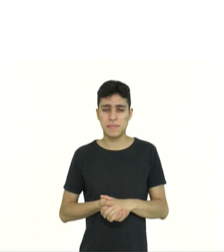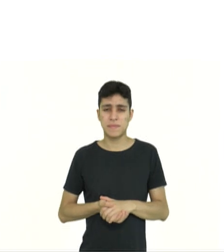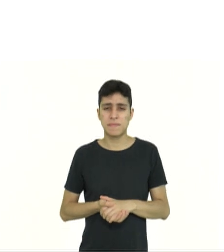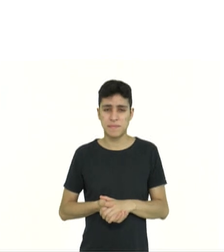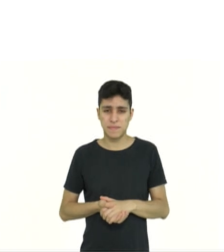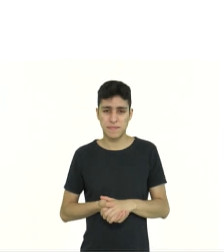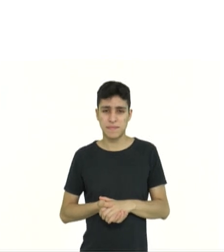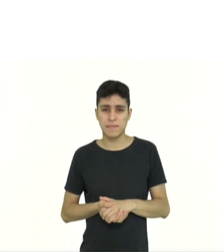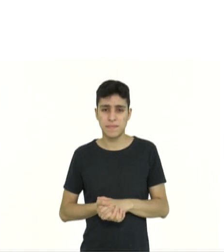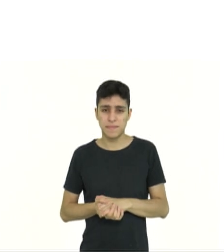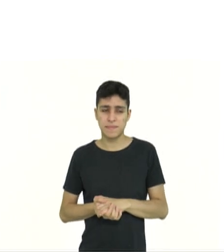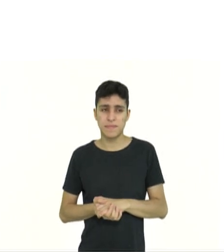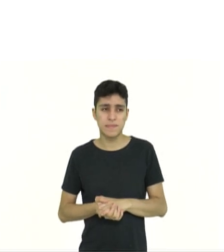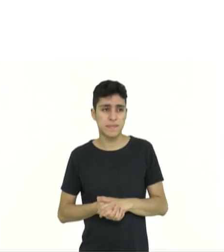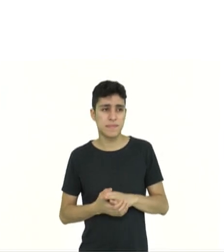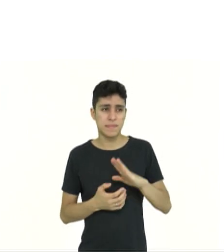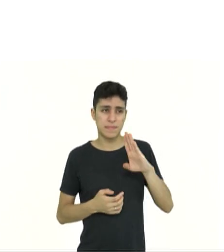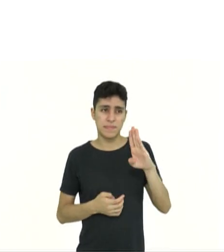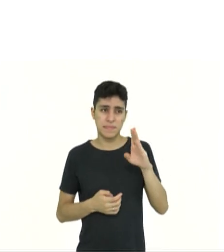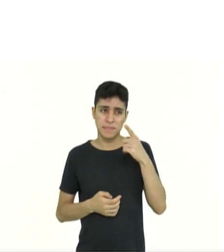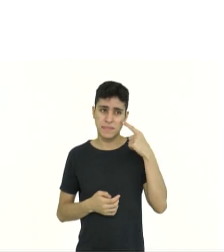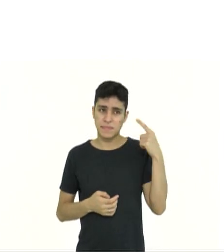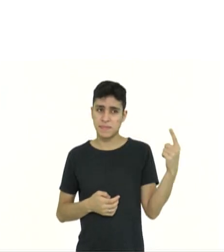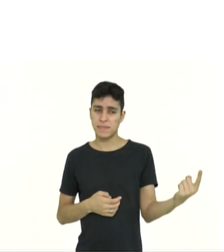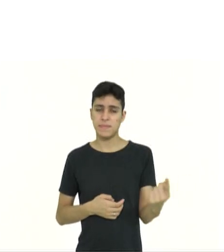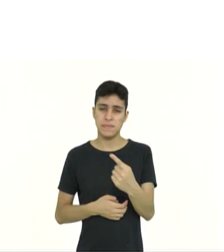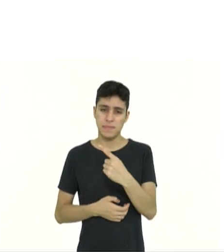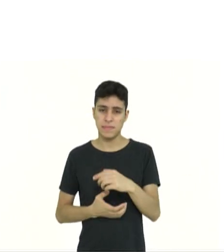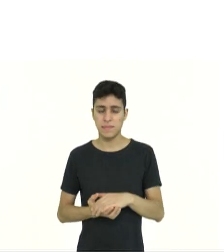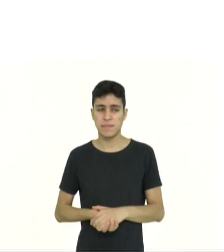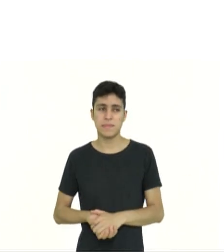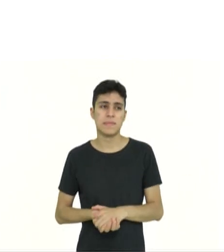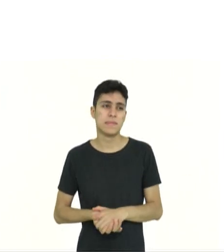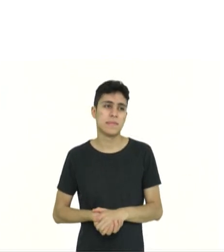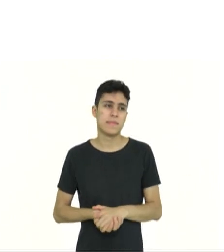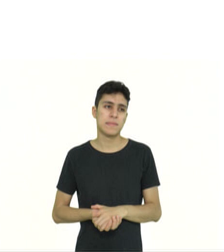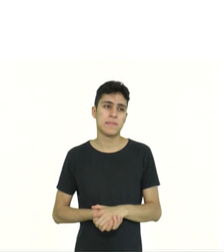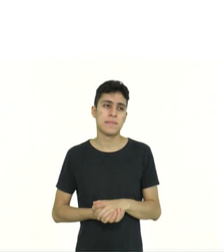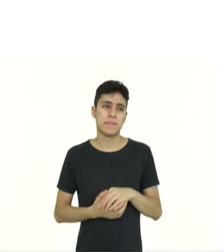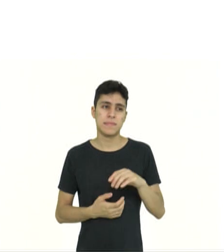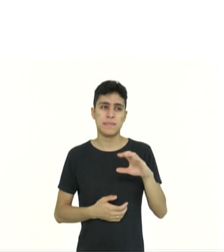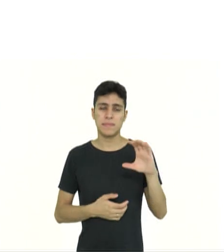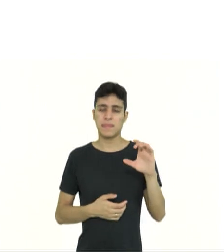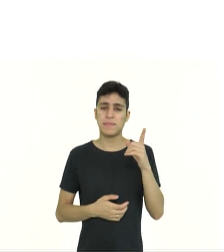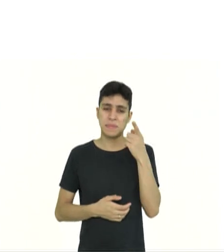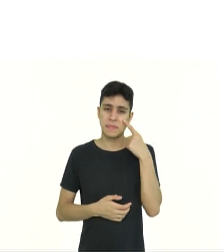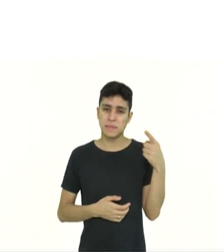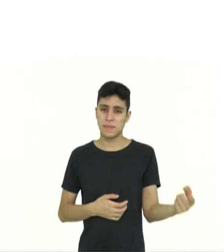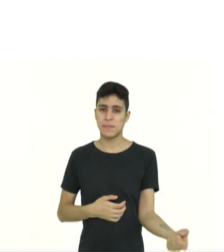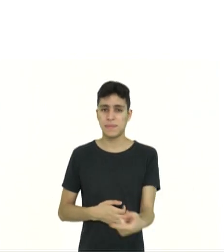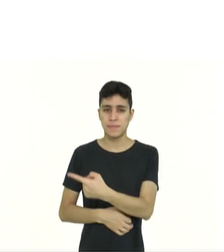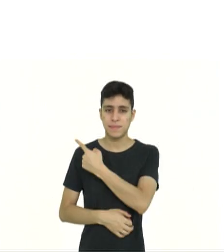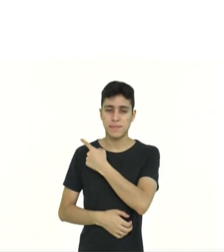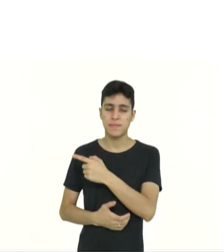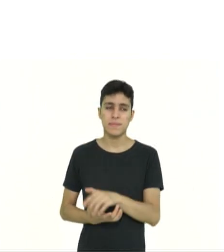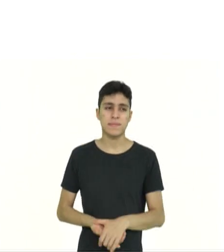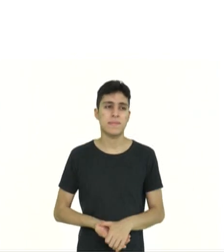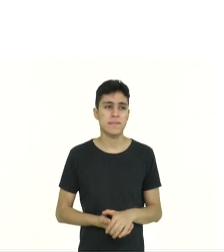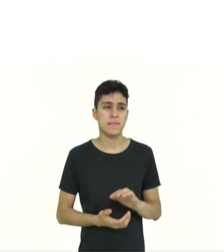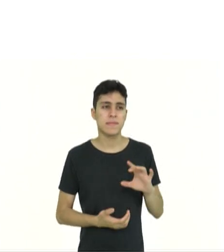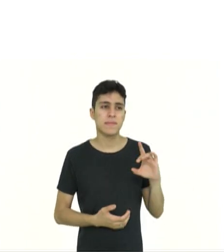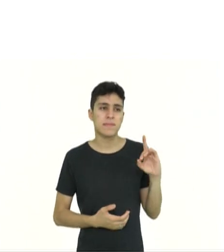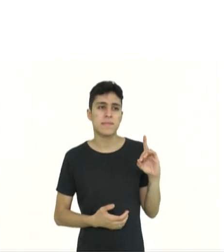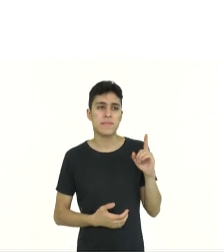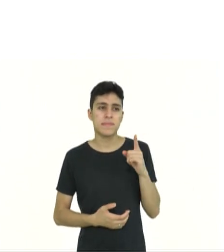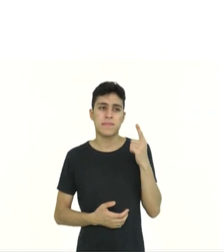Austral e Meridional, Antártida Central e Litorânea, Antártida Ocidental e Oriental, ou a letra